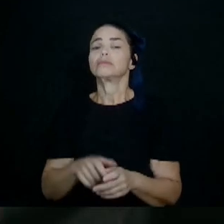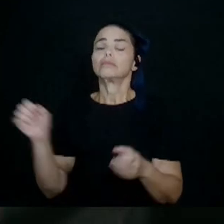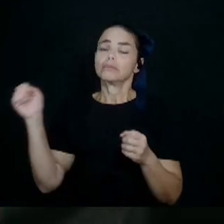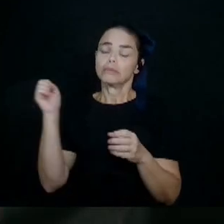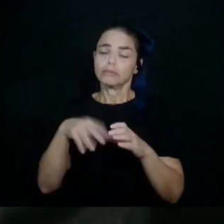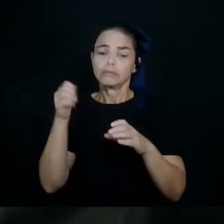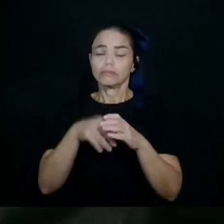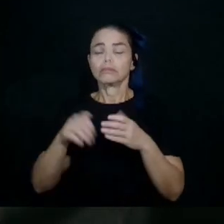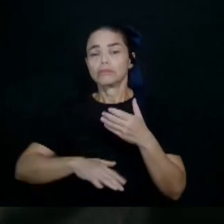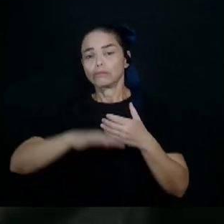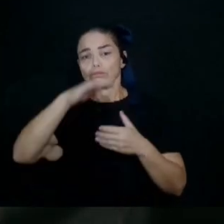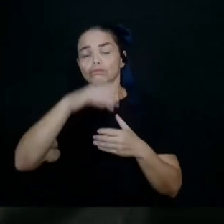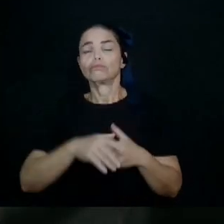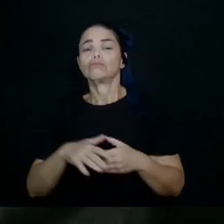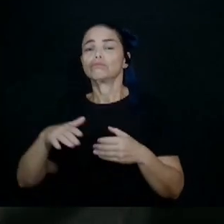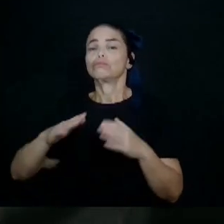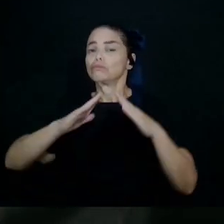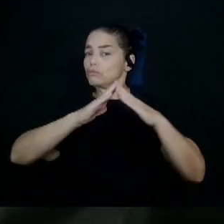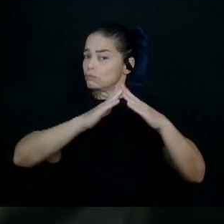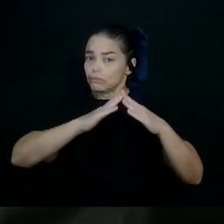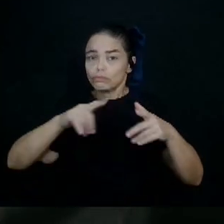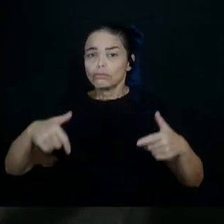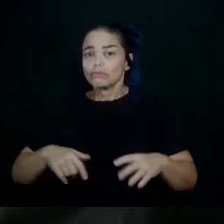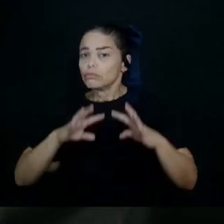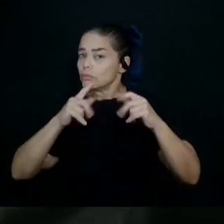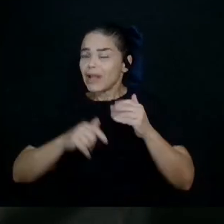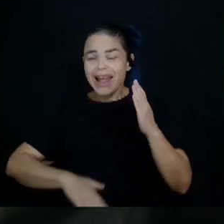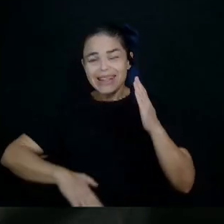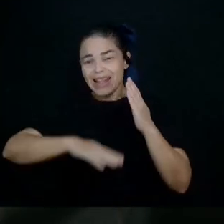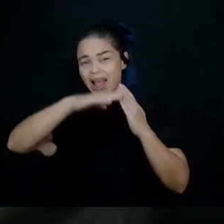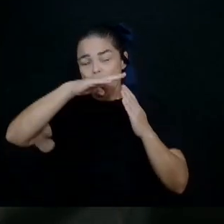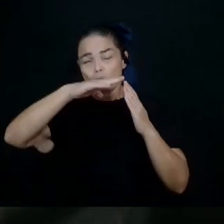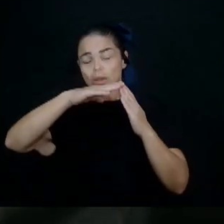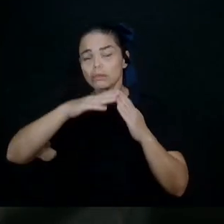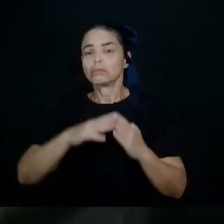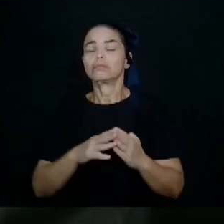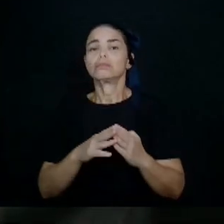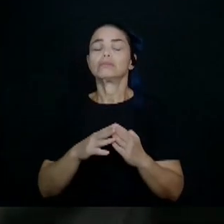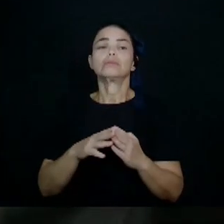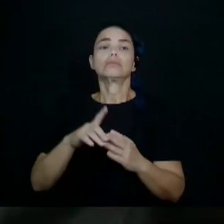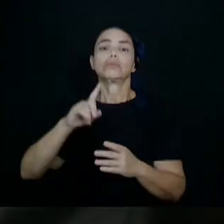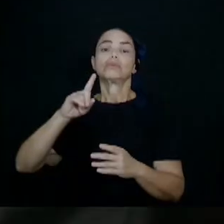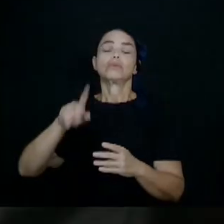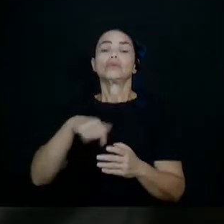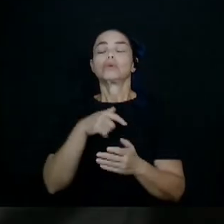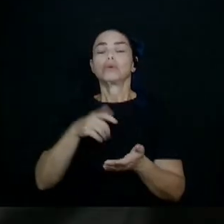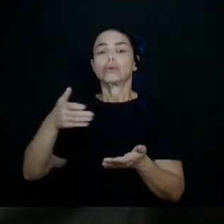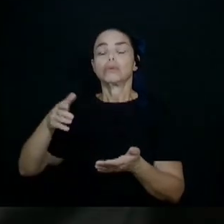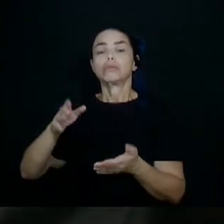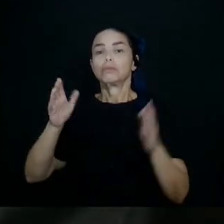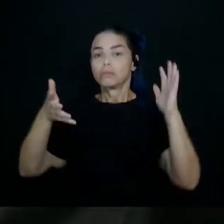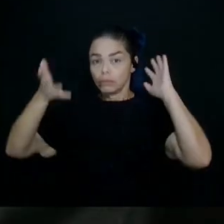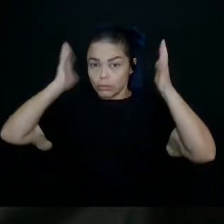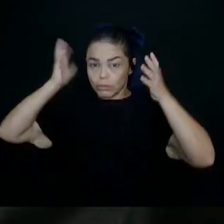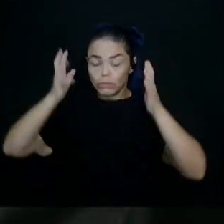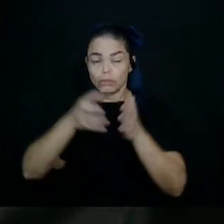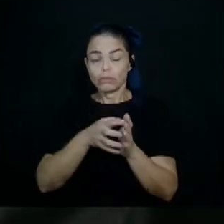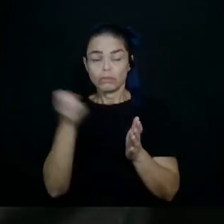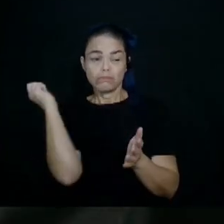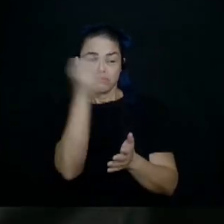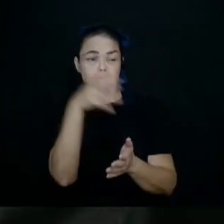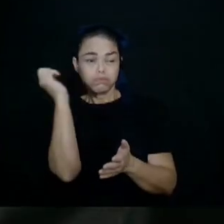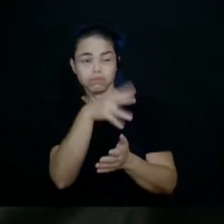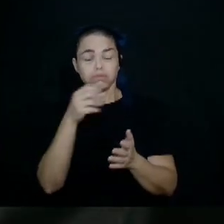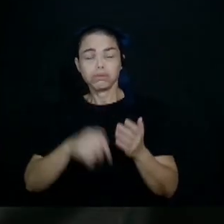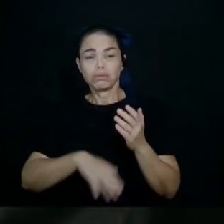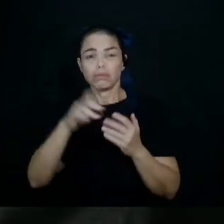a preencher todo o espaço da casa. Aí da noite para o dia você vai lá, pega um caminhão, joga tudo fora, leva embora e